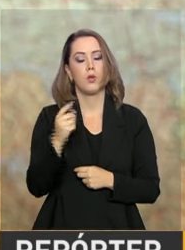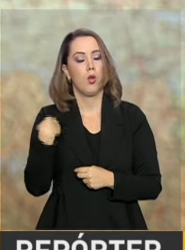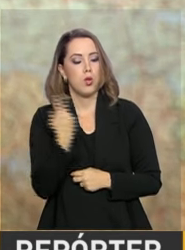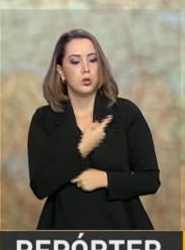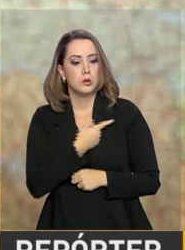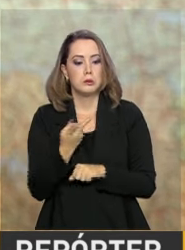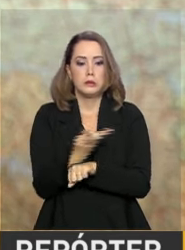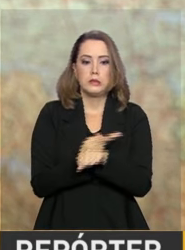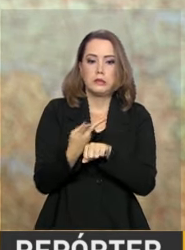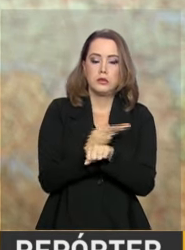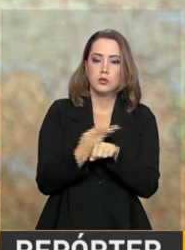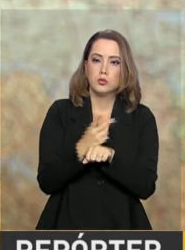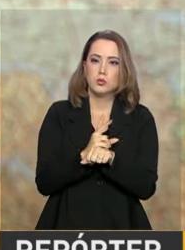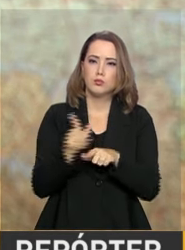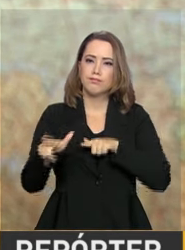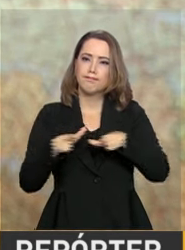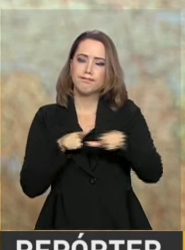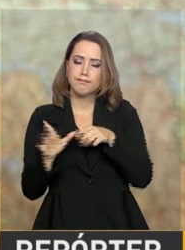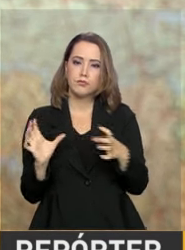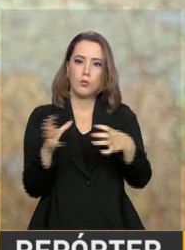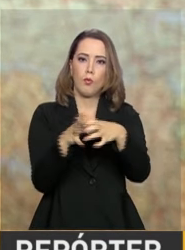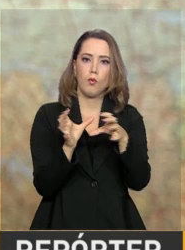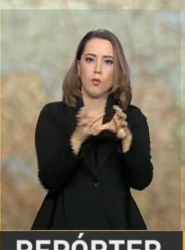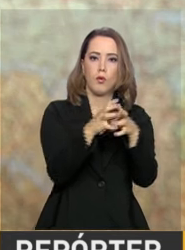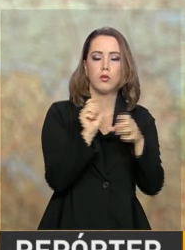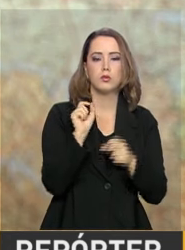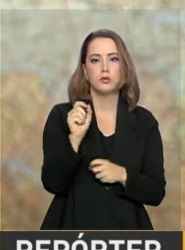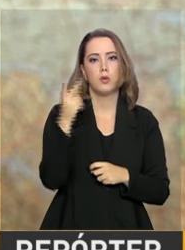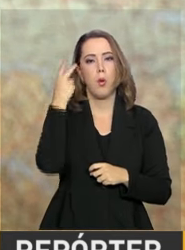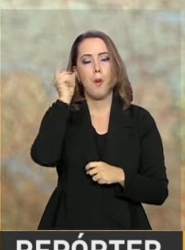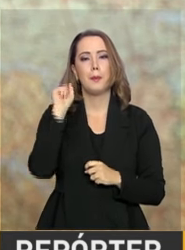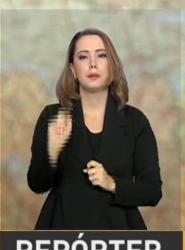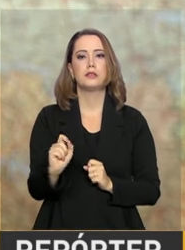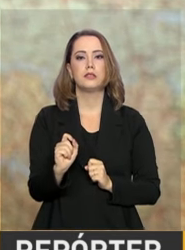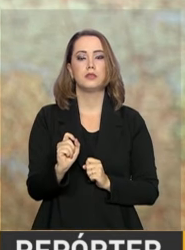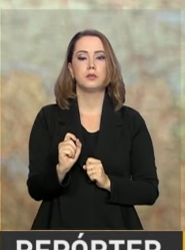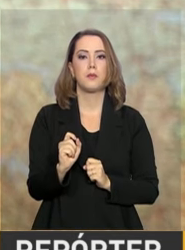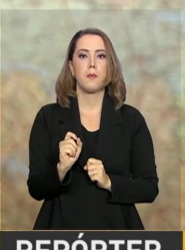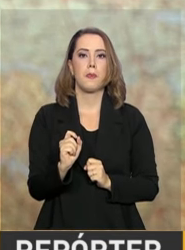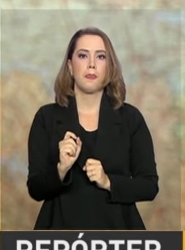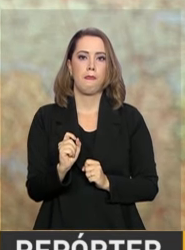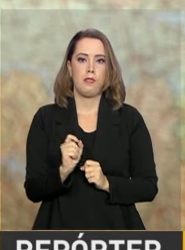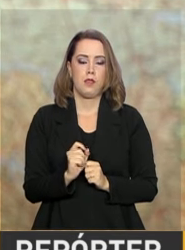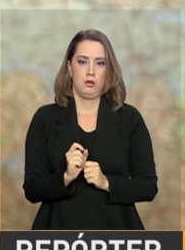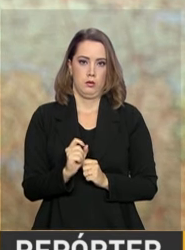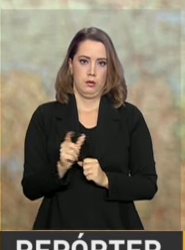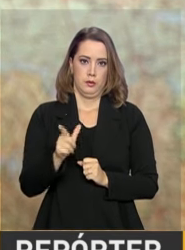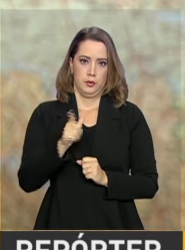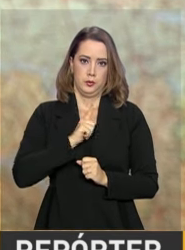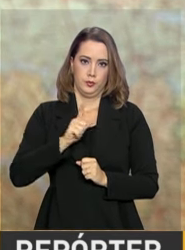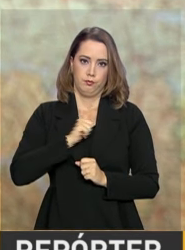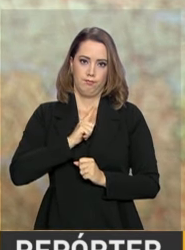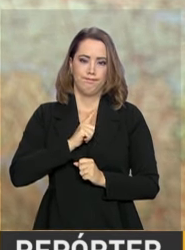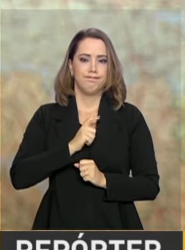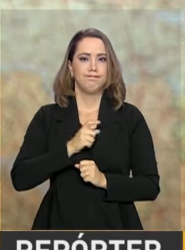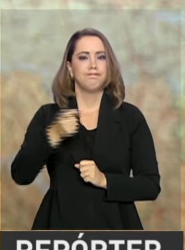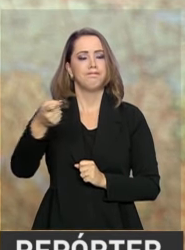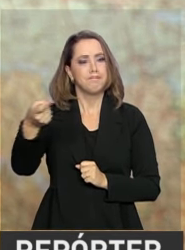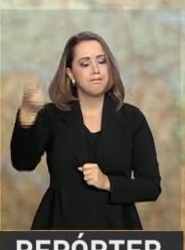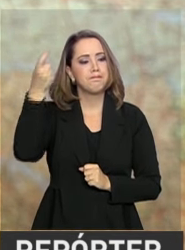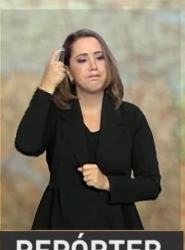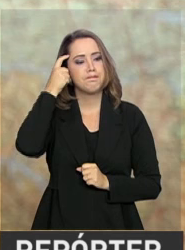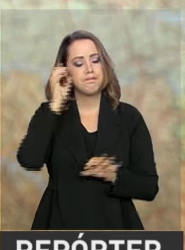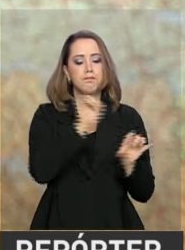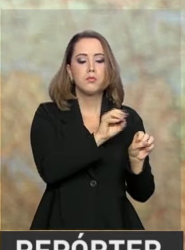ações conjuntas no sentido de de é haver uma campanha de conscientização